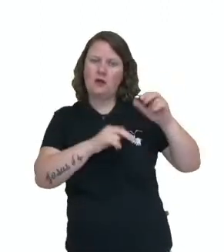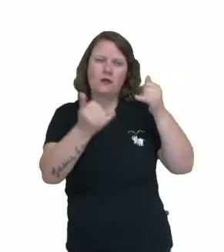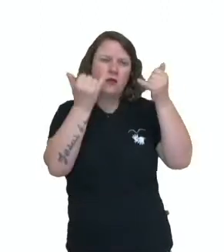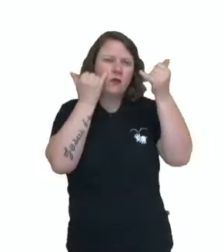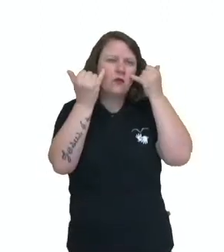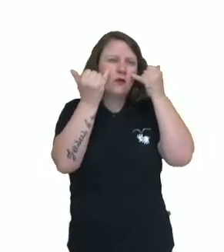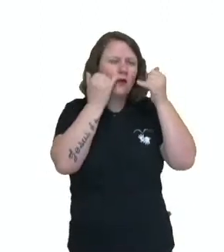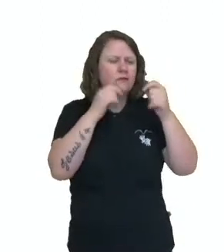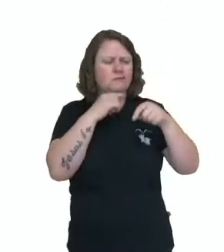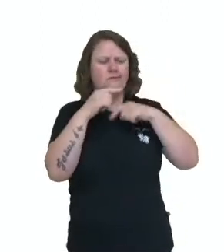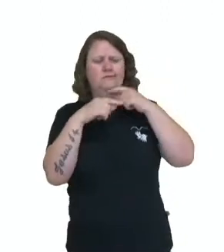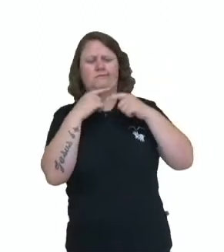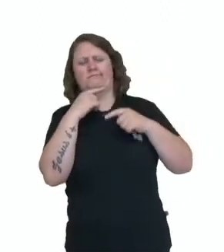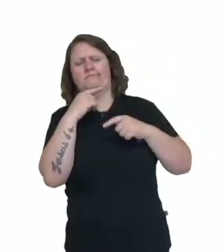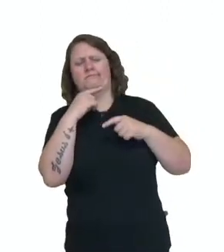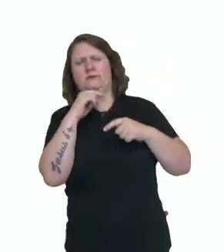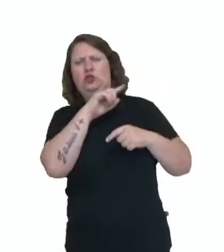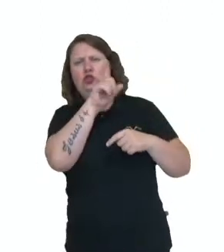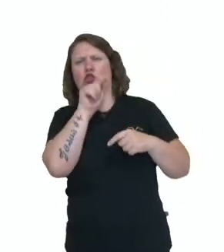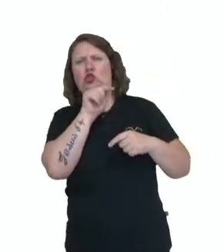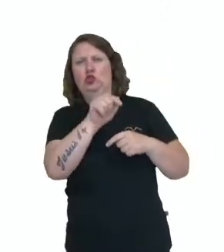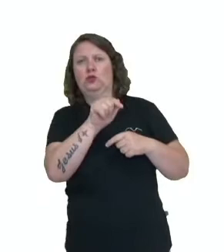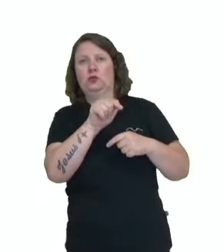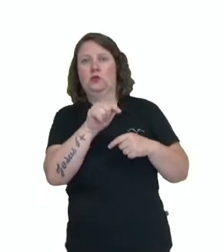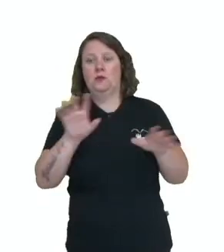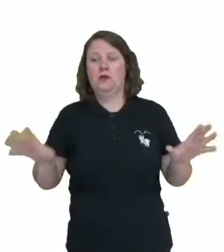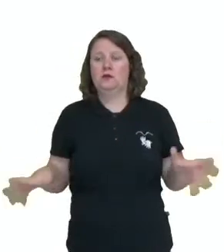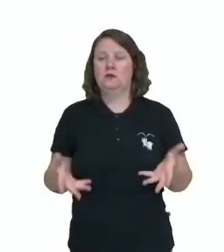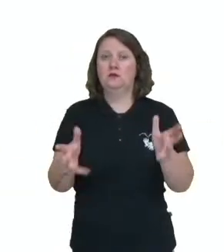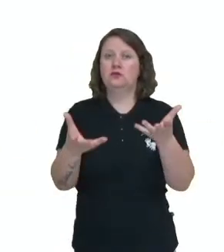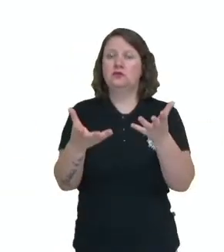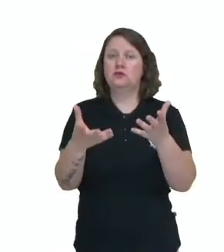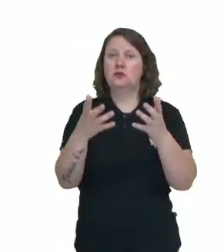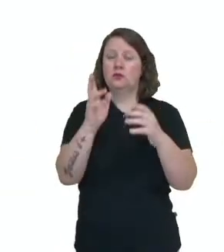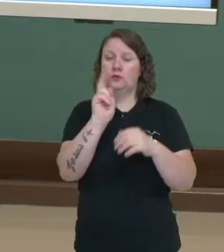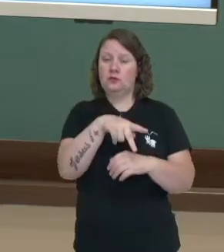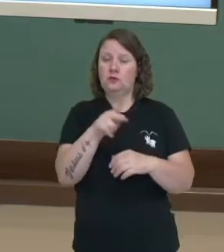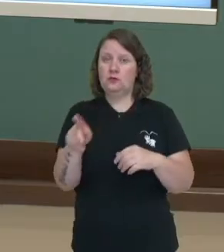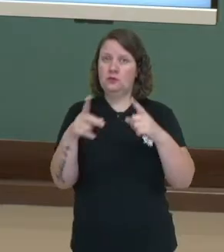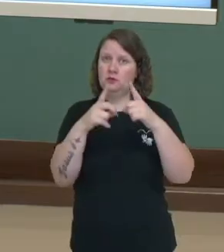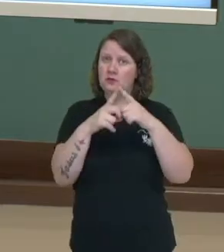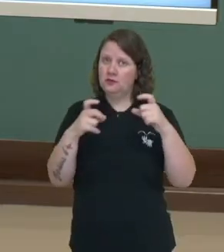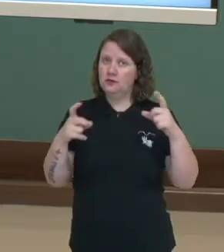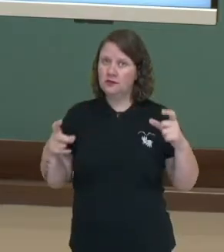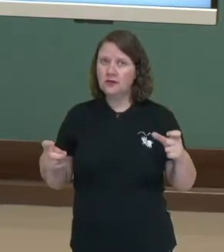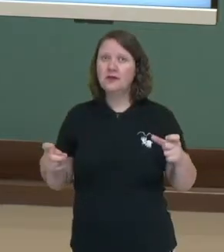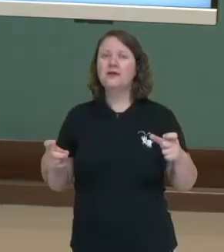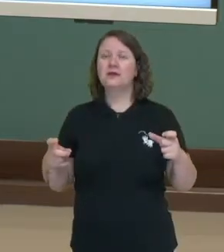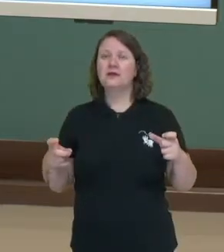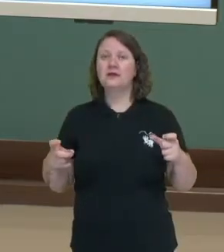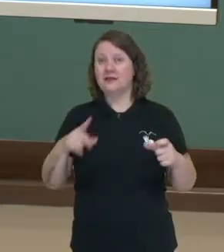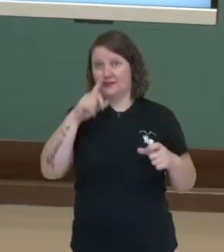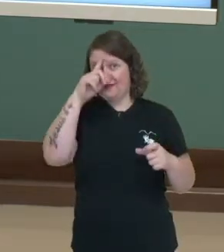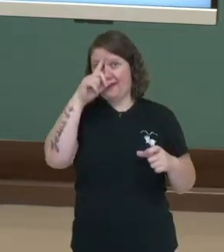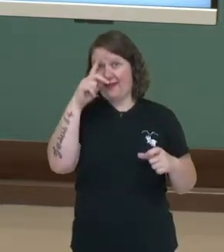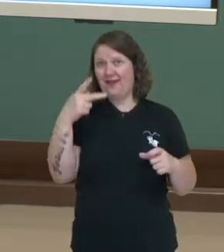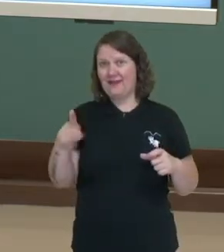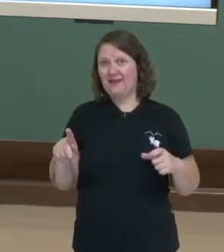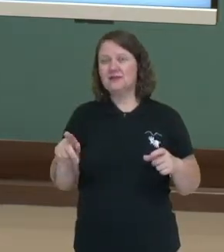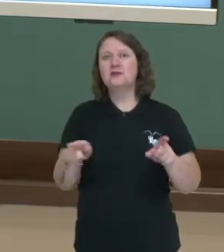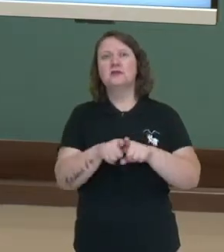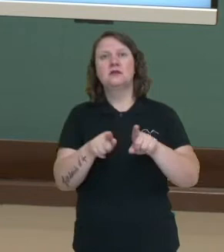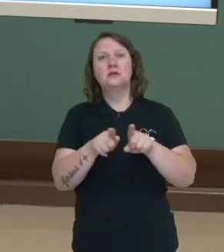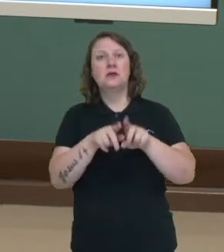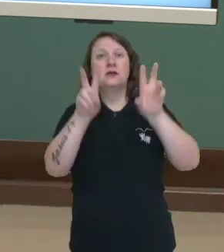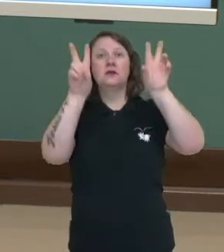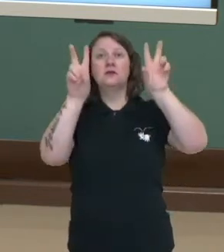duvidosas. Uma iniciativa do professor de ciências Estevão Zelioli. Isso mesmo, pelo que lemos, é essa a temática,